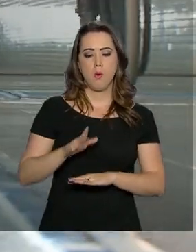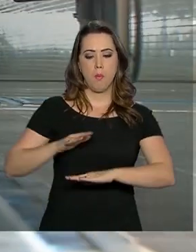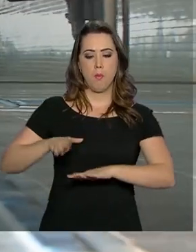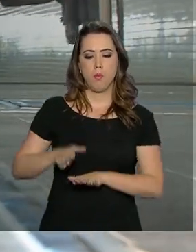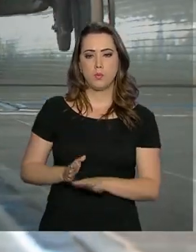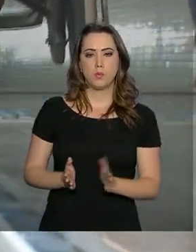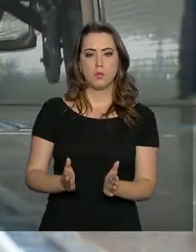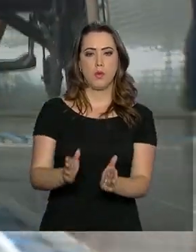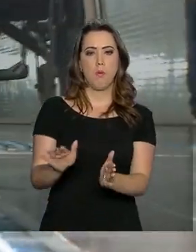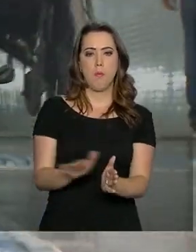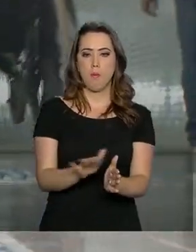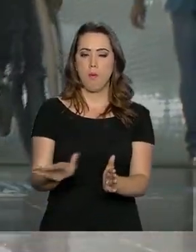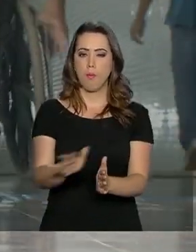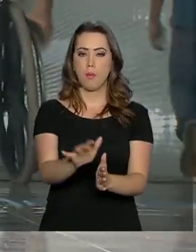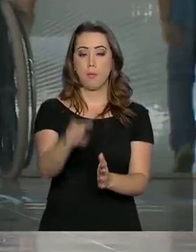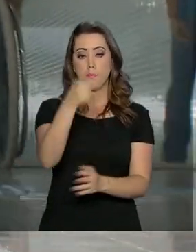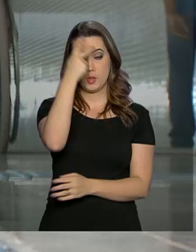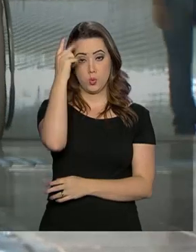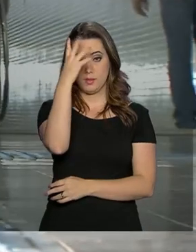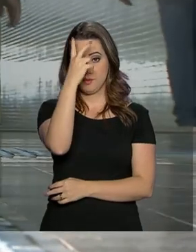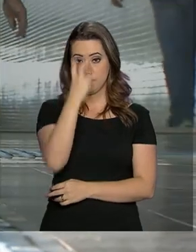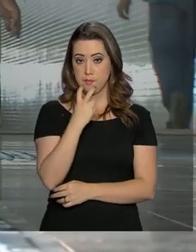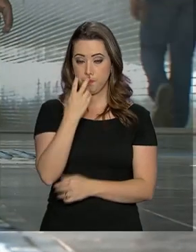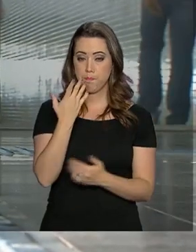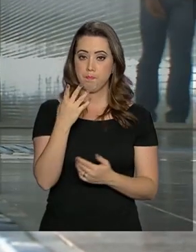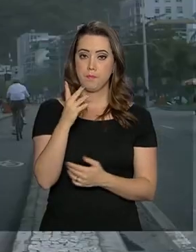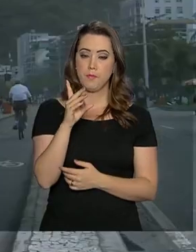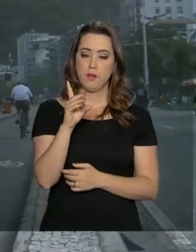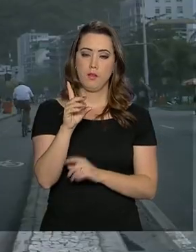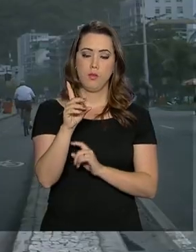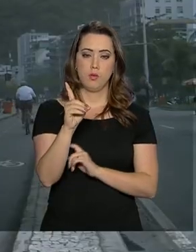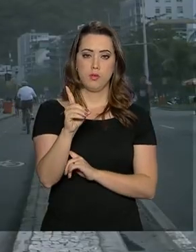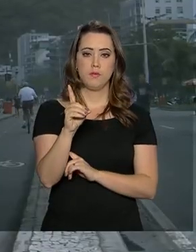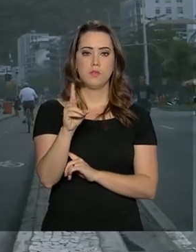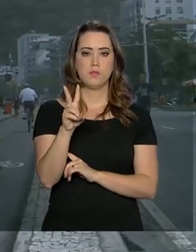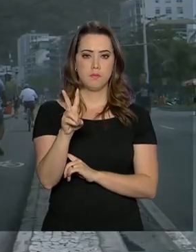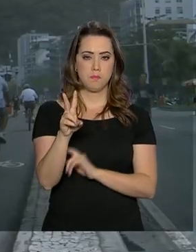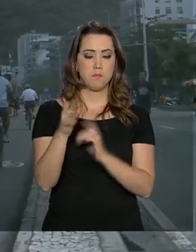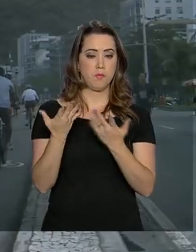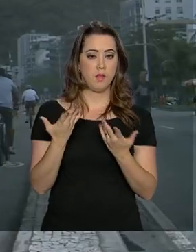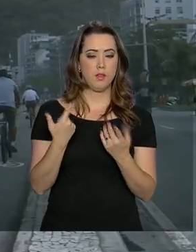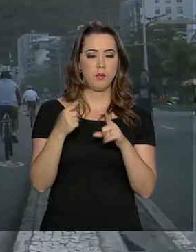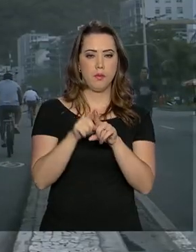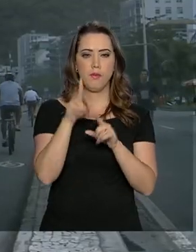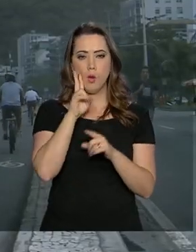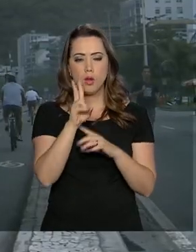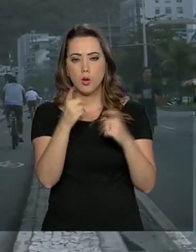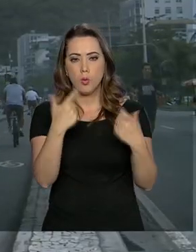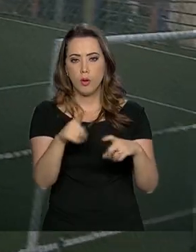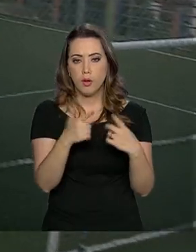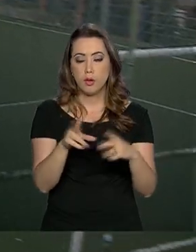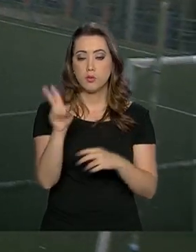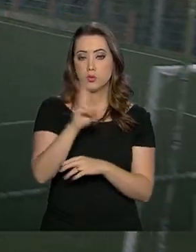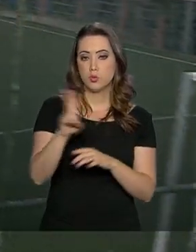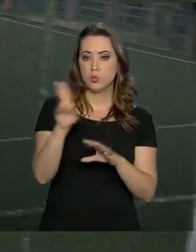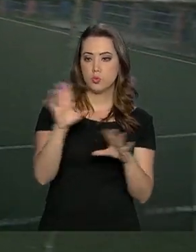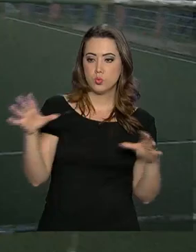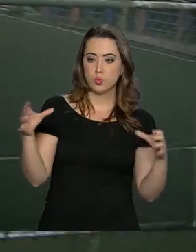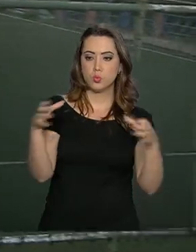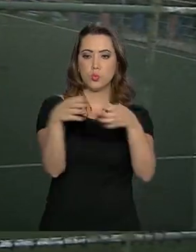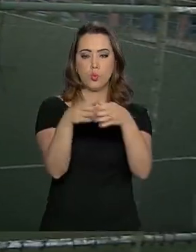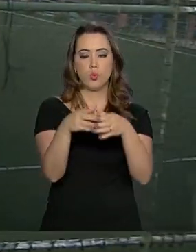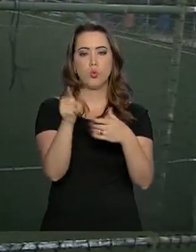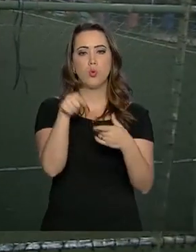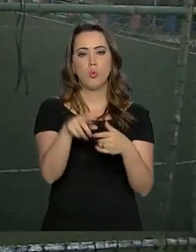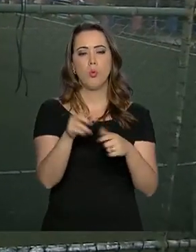para deficientes visuais. O IBGE também vai avaliar instalações de uso coletivo, como ciclovias, quadra de